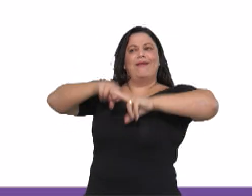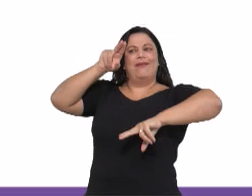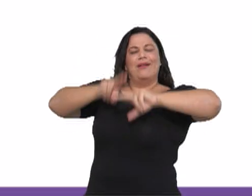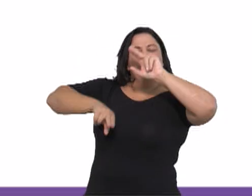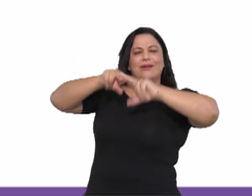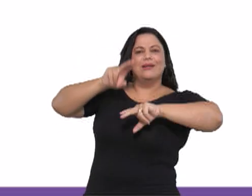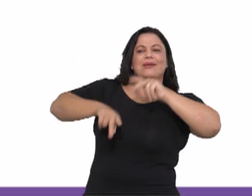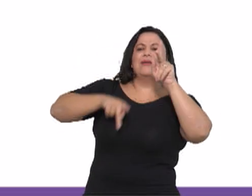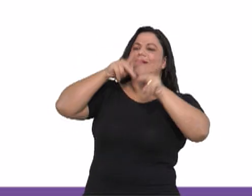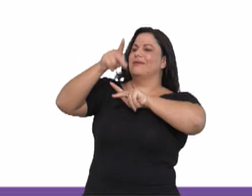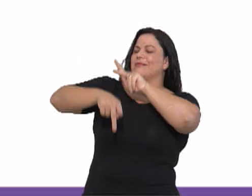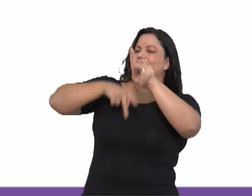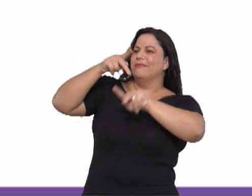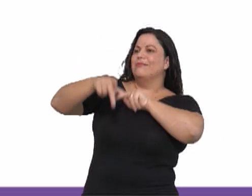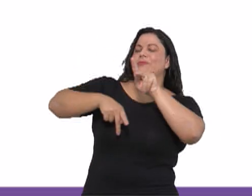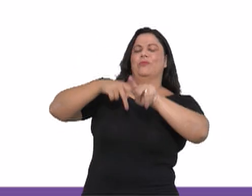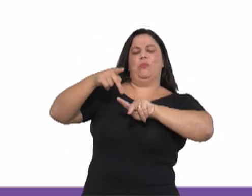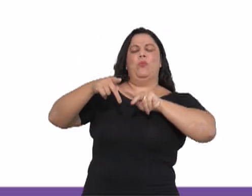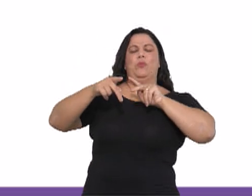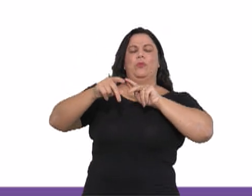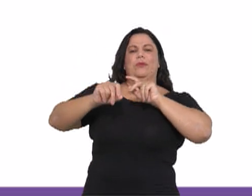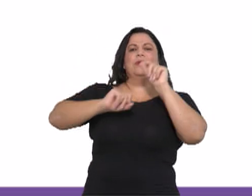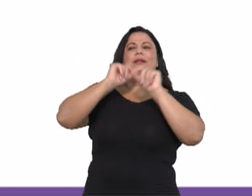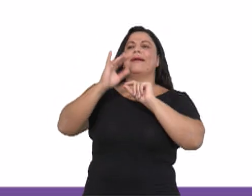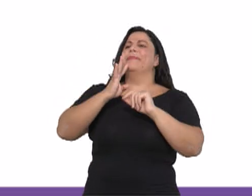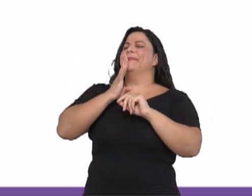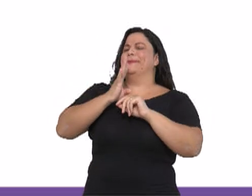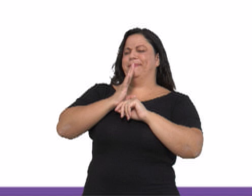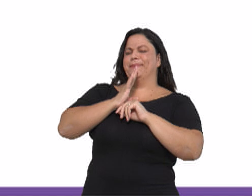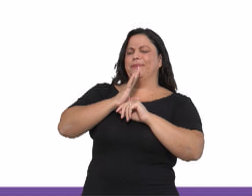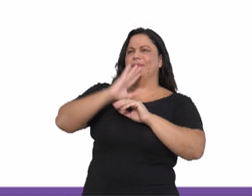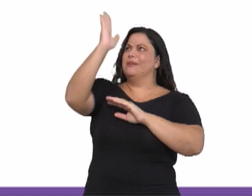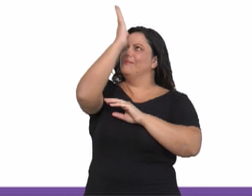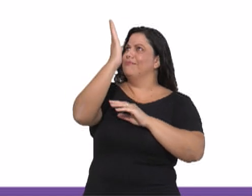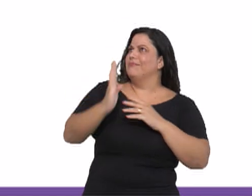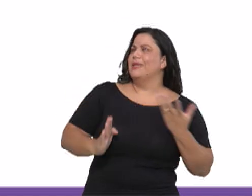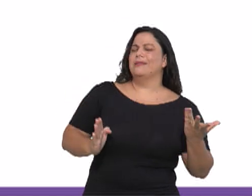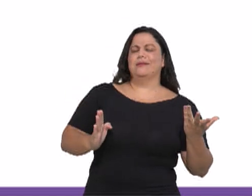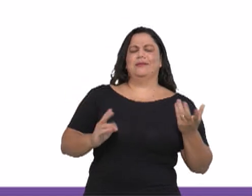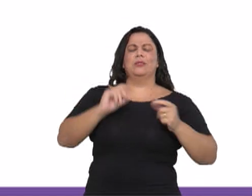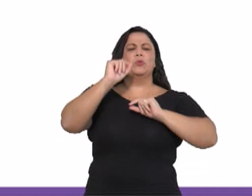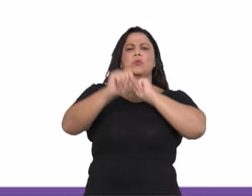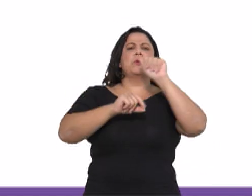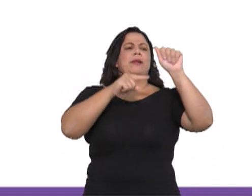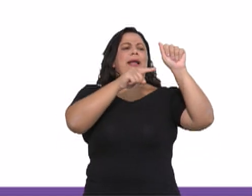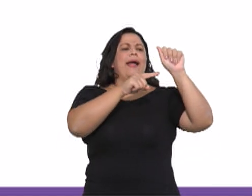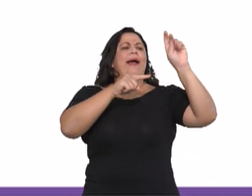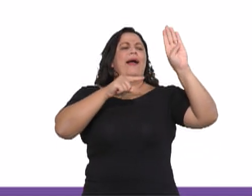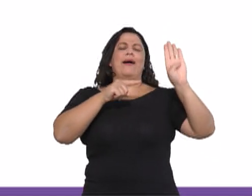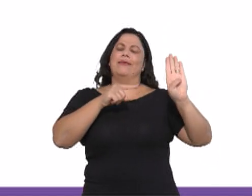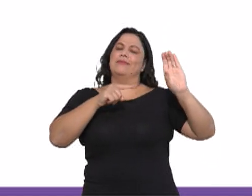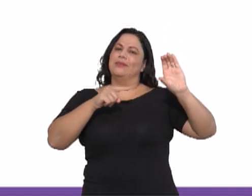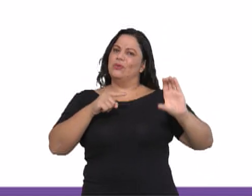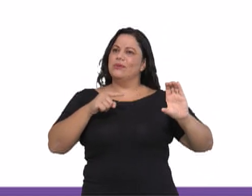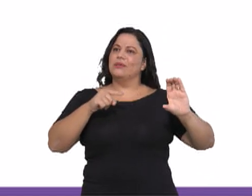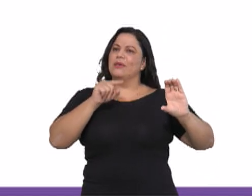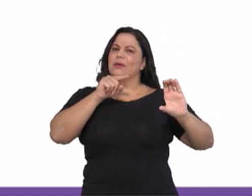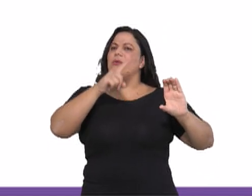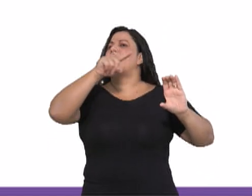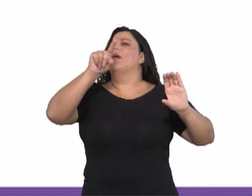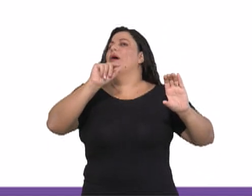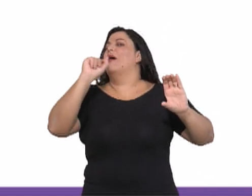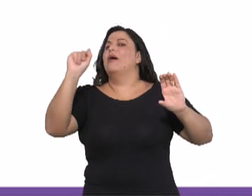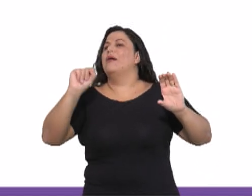muito conhecida em todo o Brasil e está ligada à religiosidade A, católica, B, indígena, C, africana. Qual você